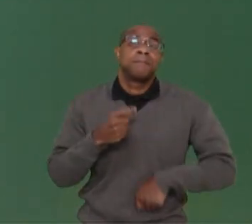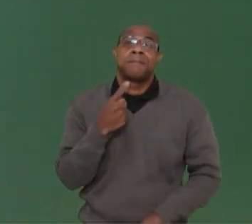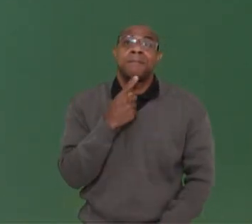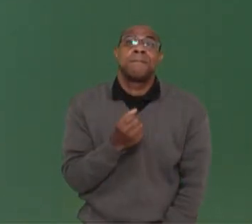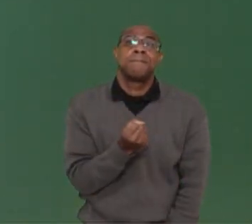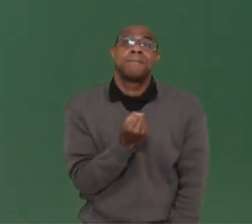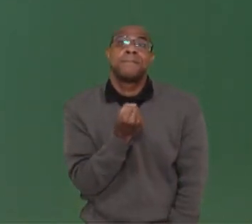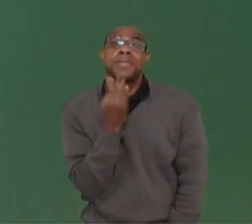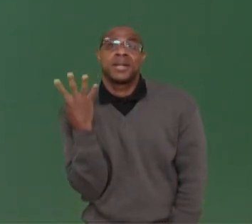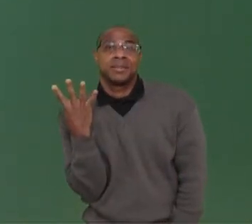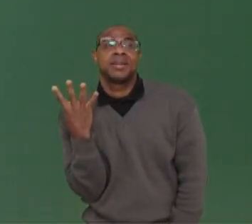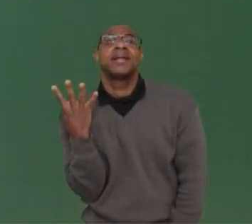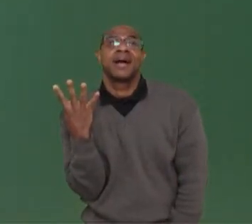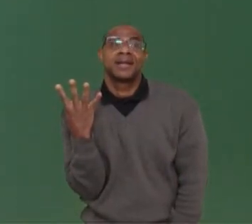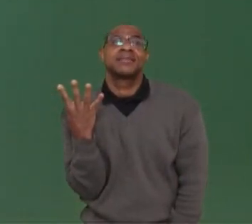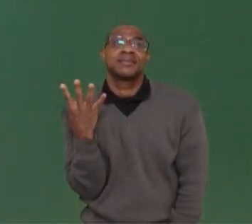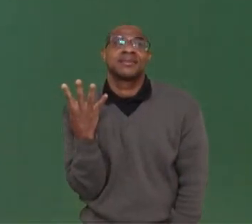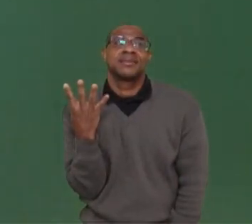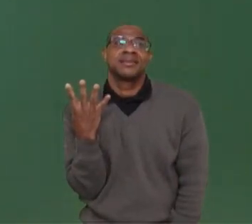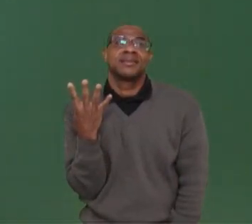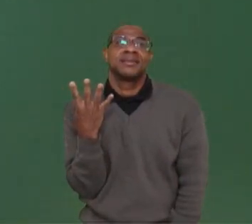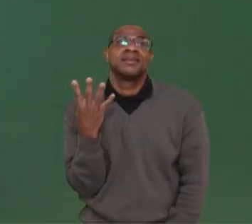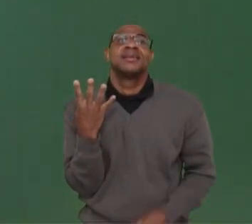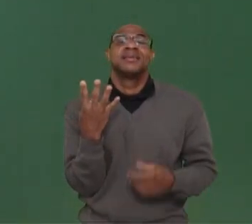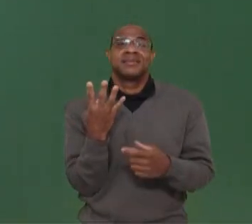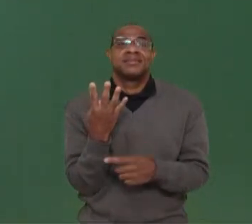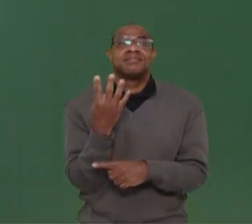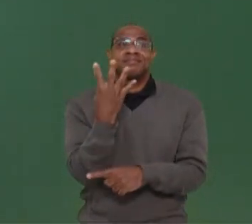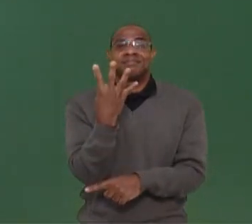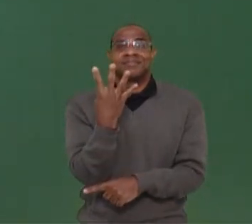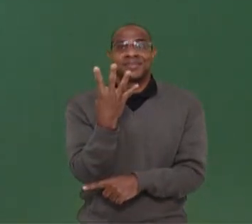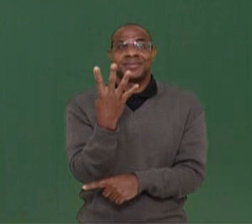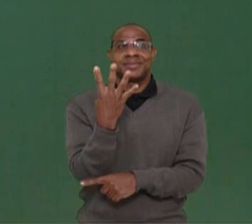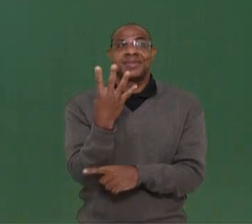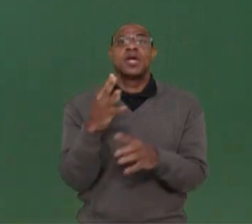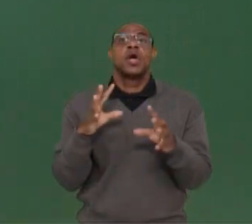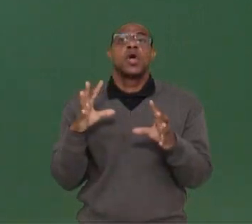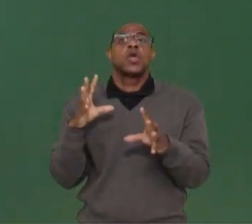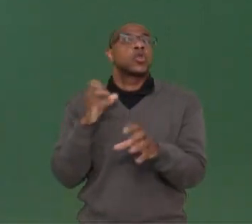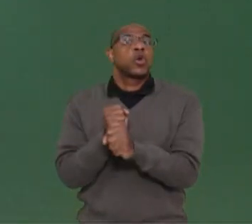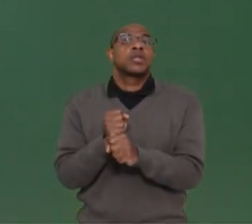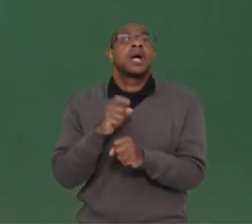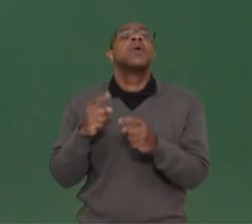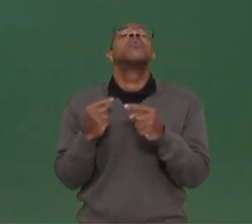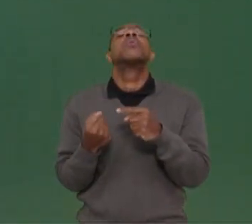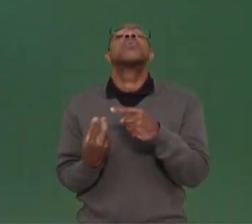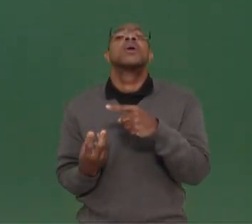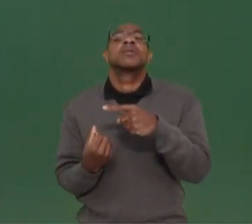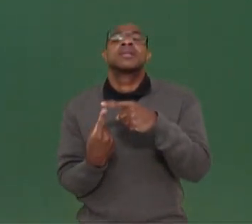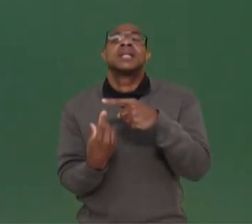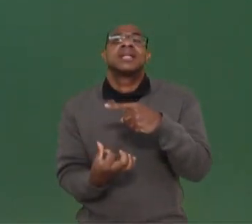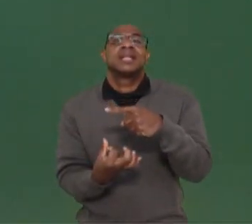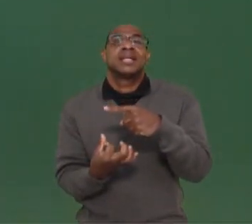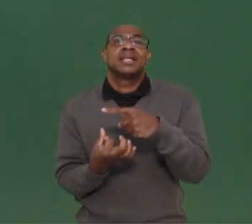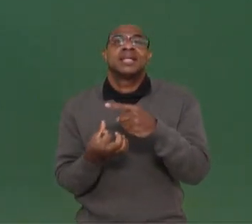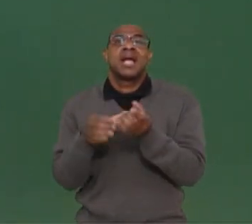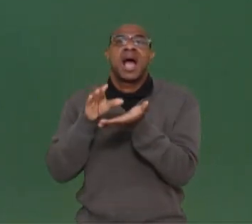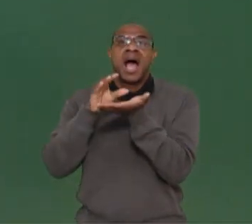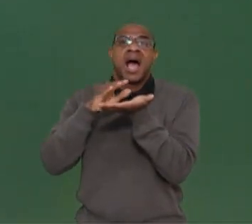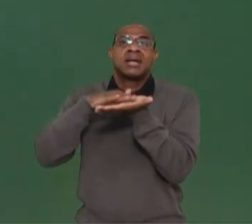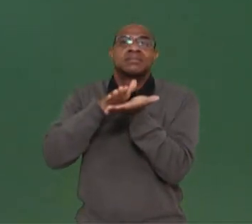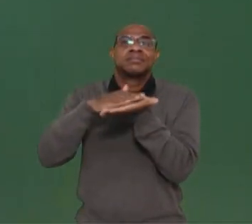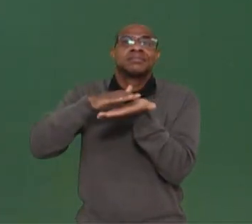queijo, num total de 16 sanduíches. Simplificando tudo por 4, ó, 4 dividido por 4 é